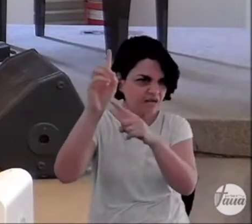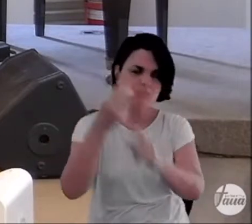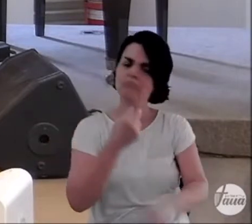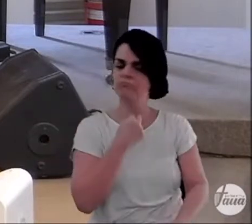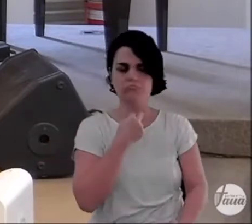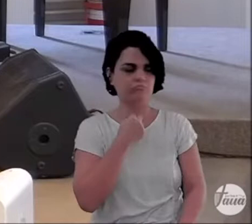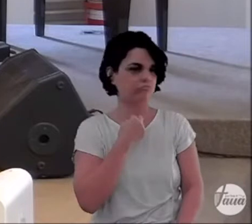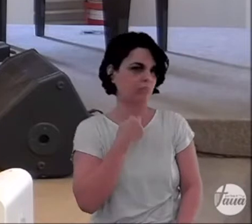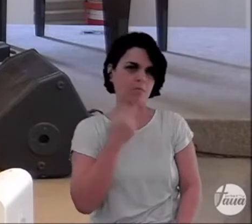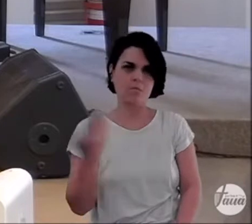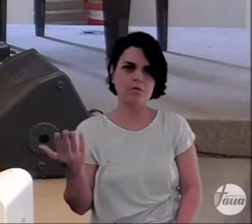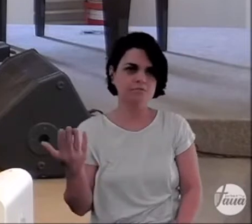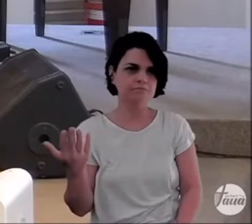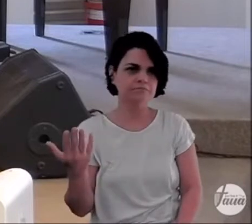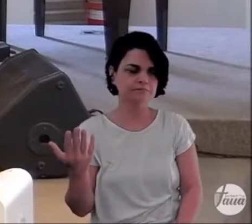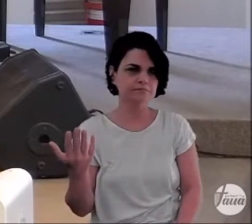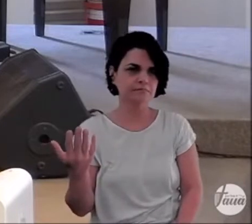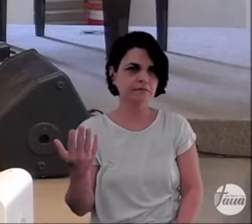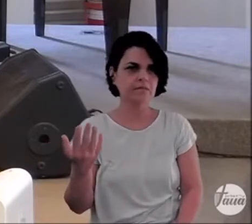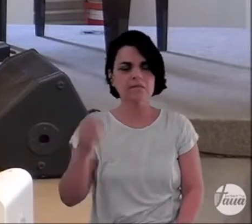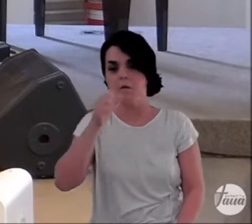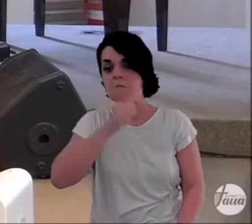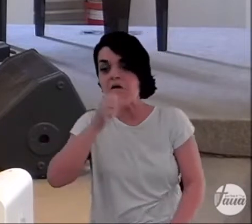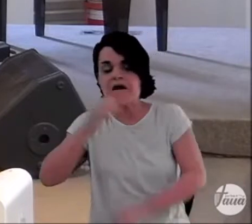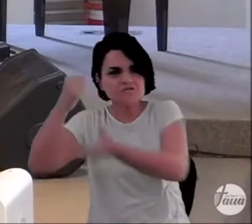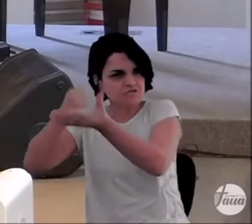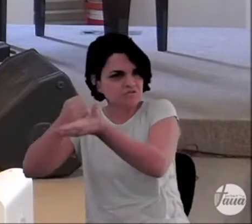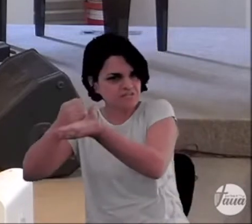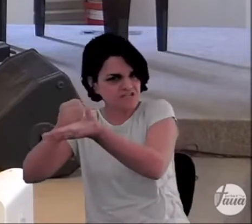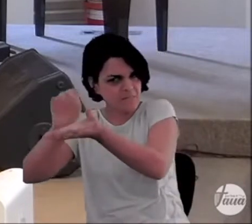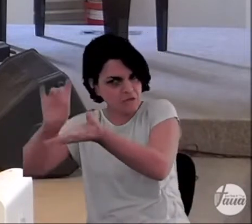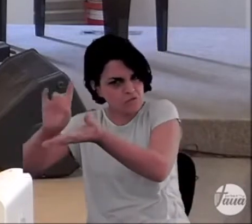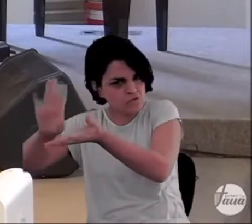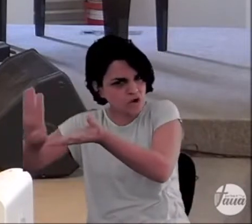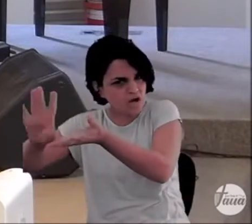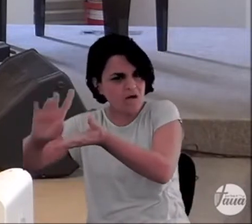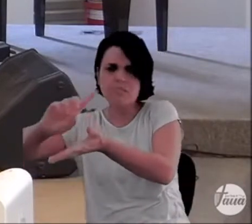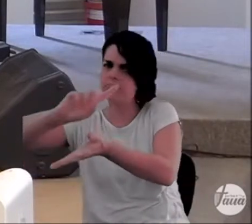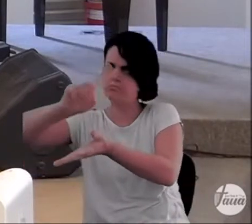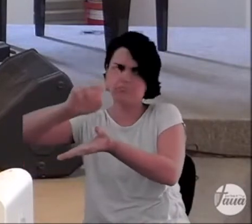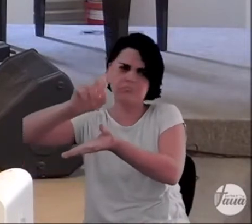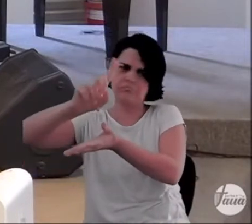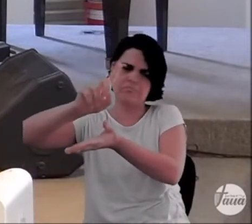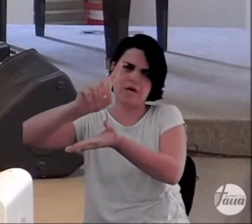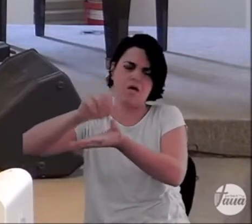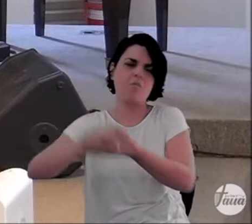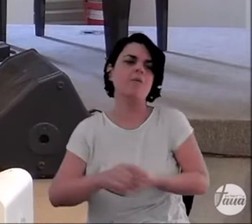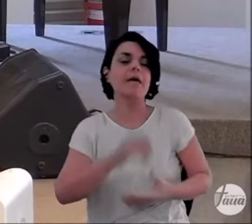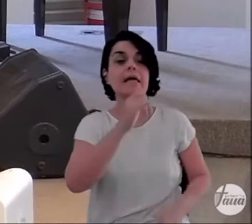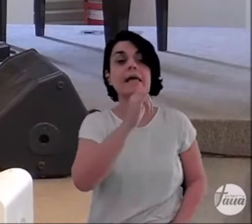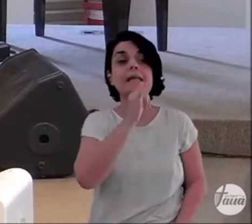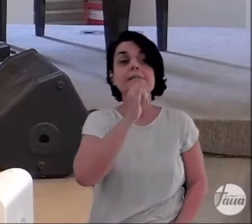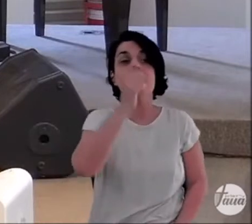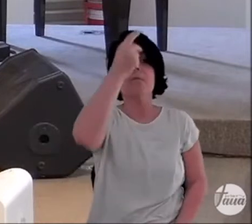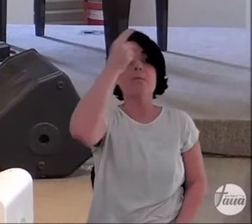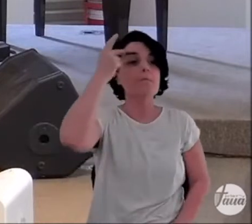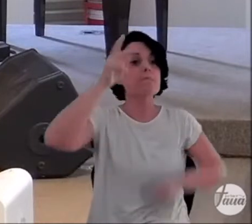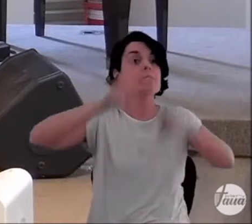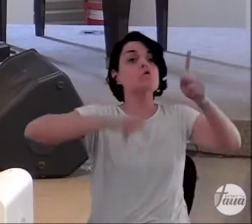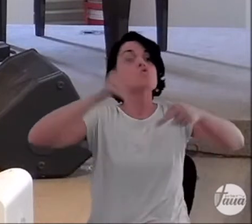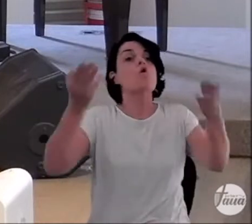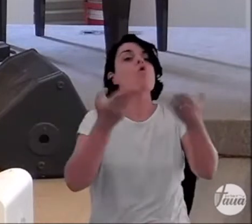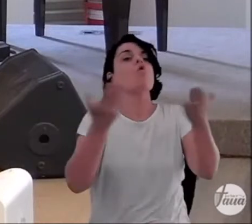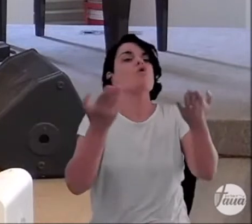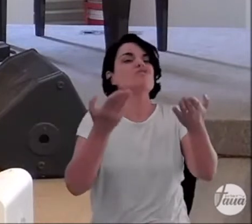não é uma questão só de Antigo Testamento. O povo que defende que não quer dar hoje, porque tem esse argumento do